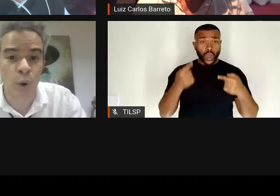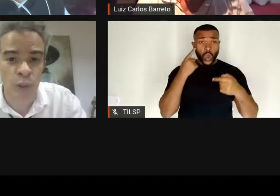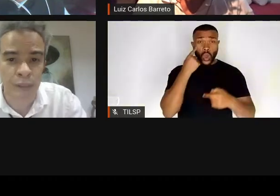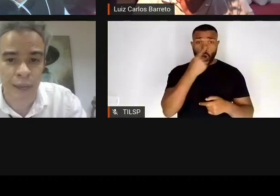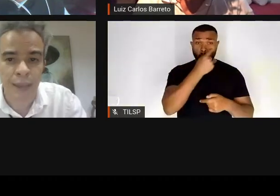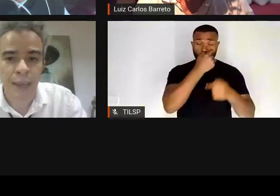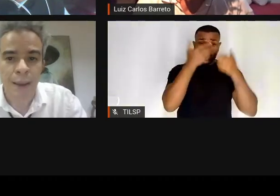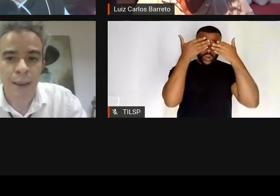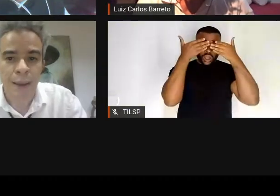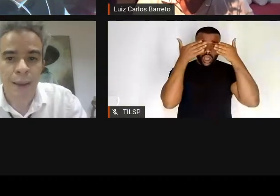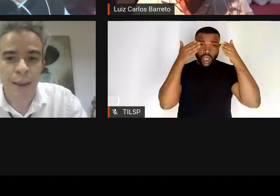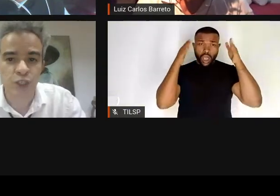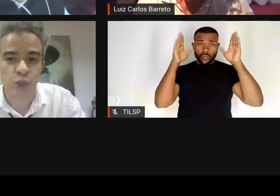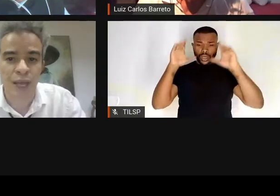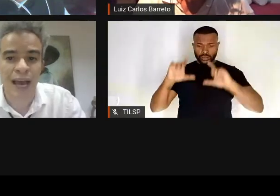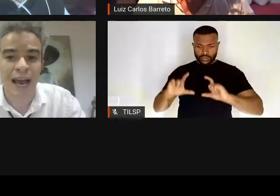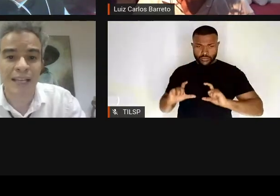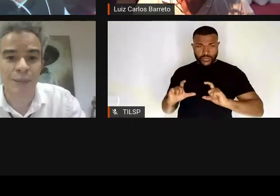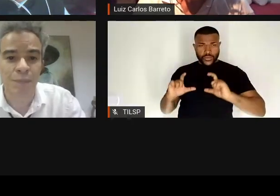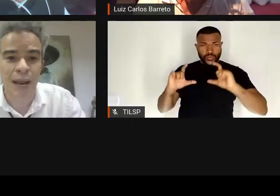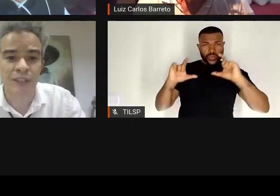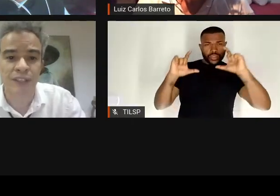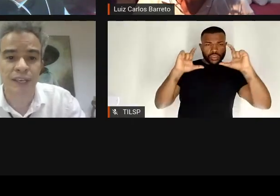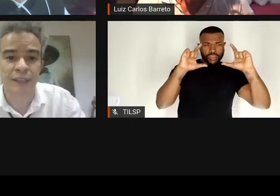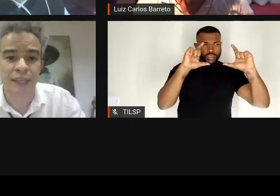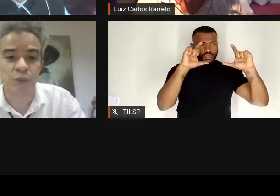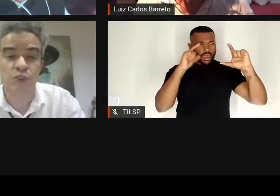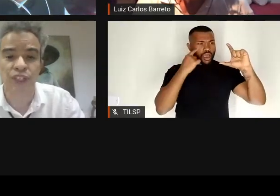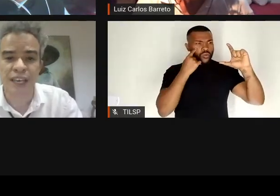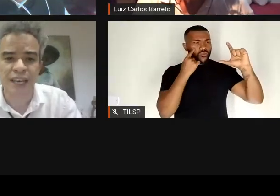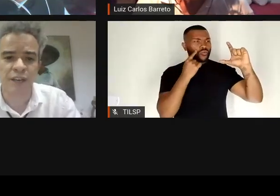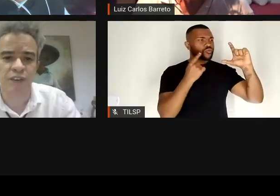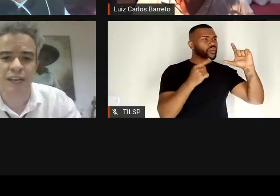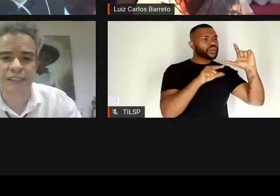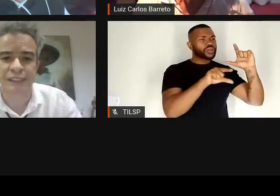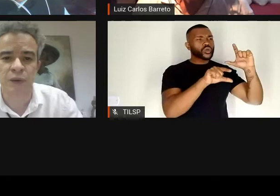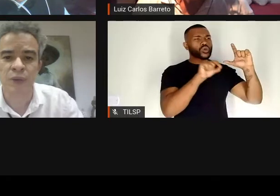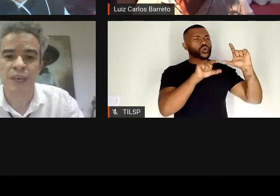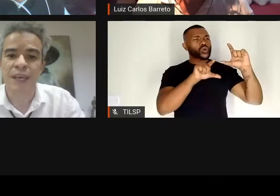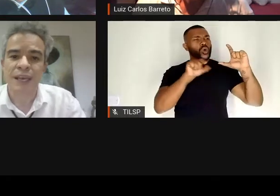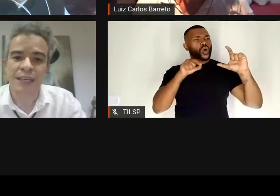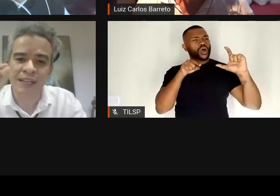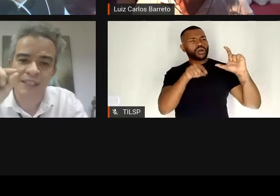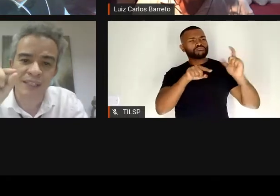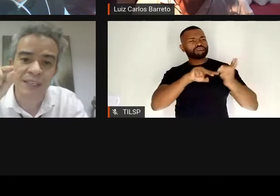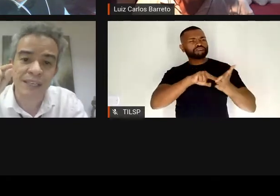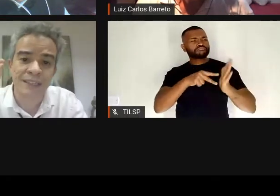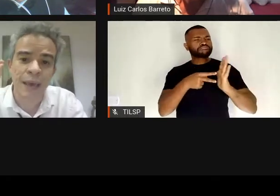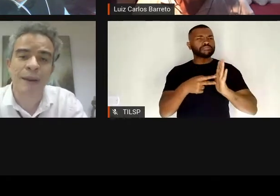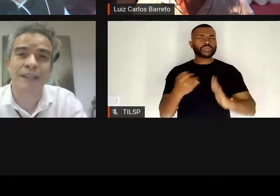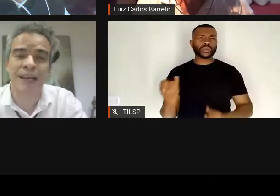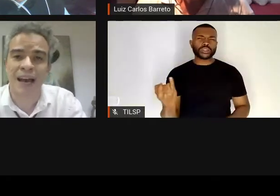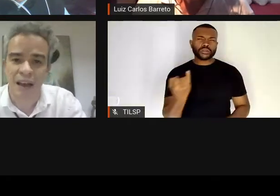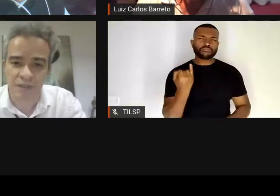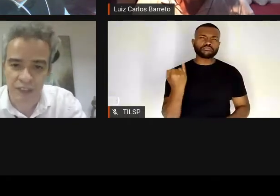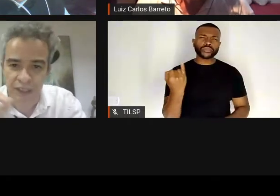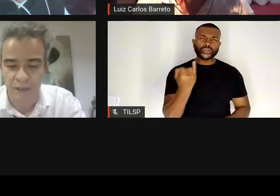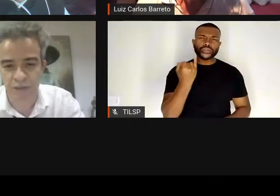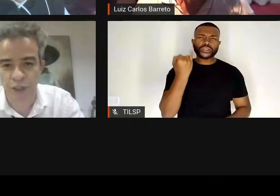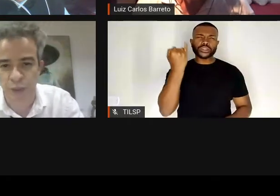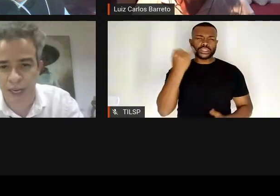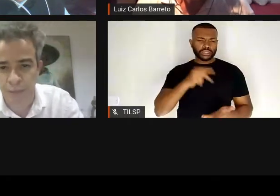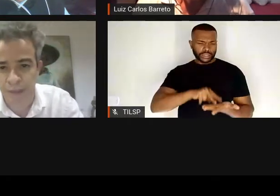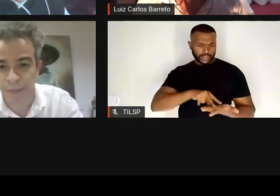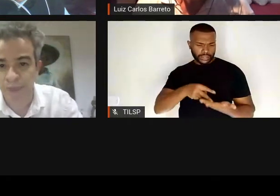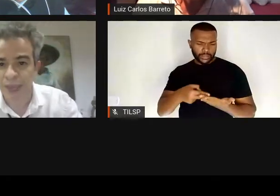máquina pronta para selecionar as imagens que tenham significação e assim interpretar a